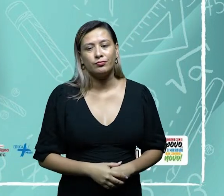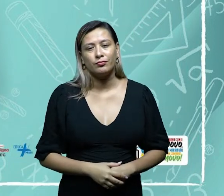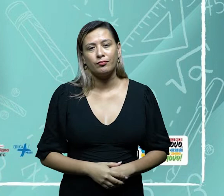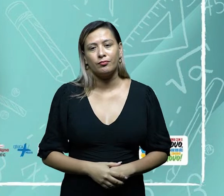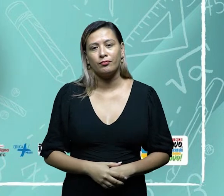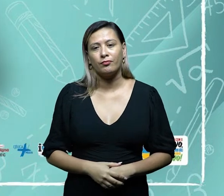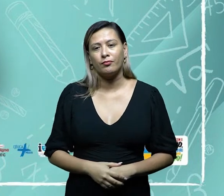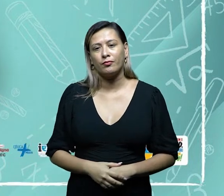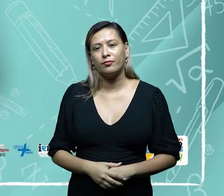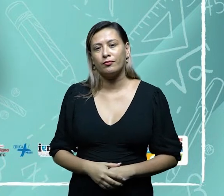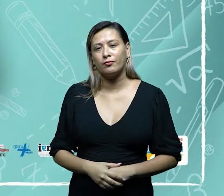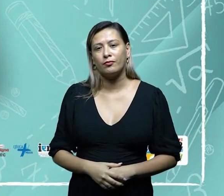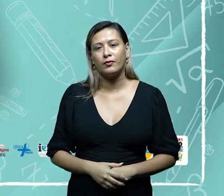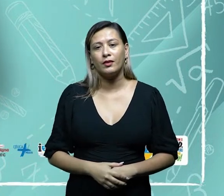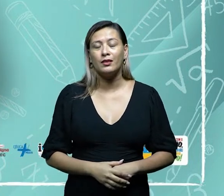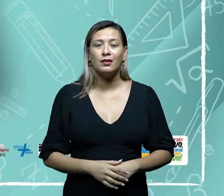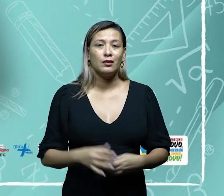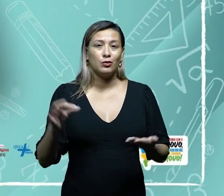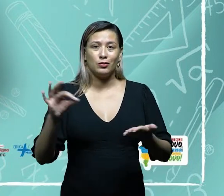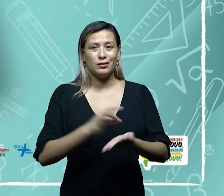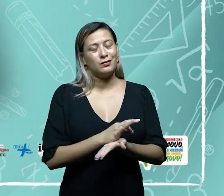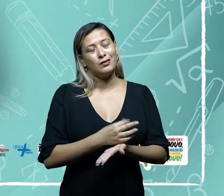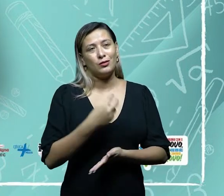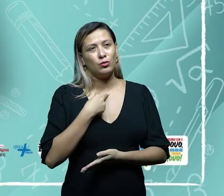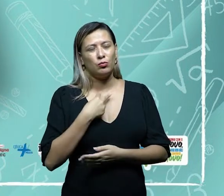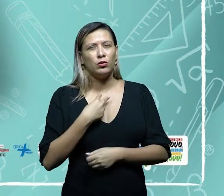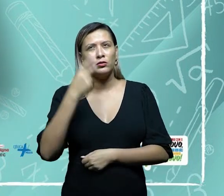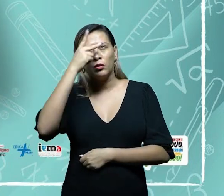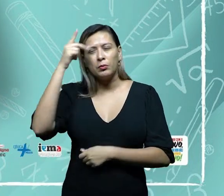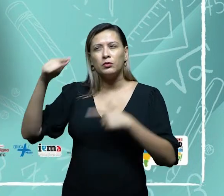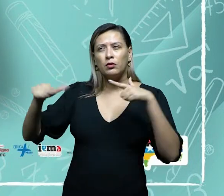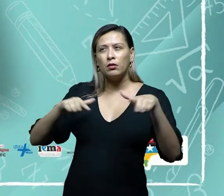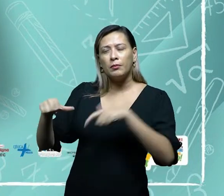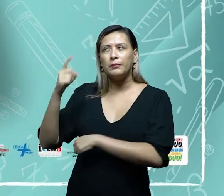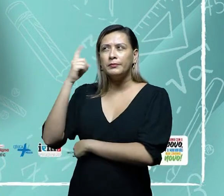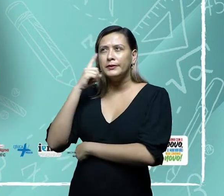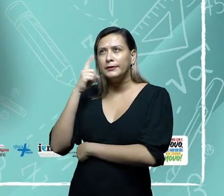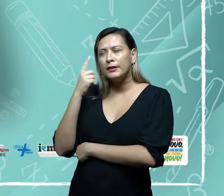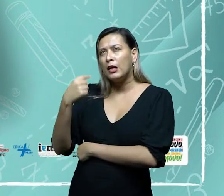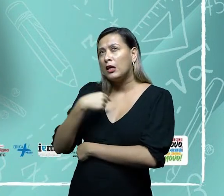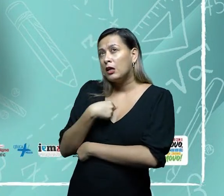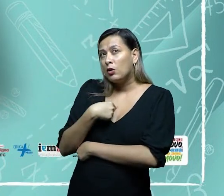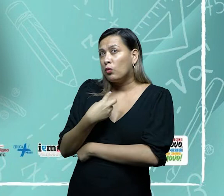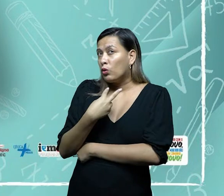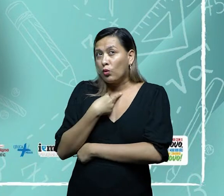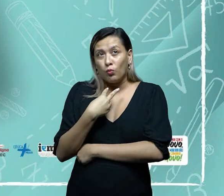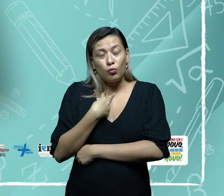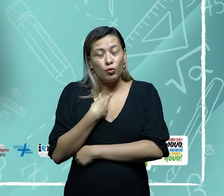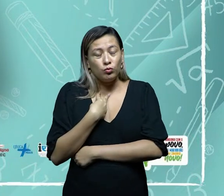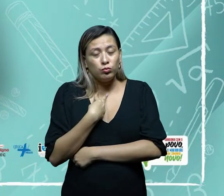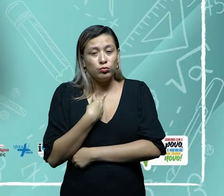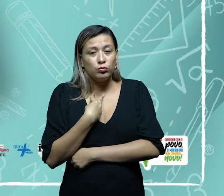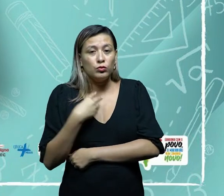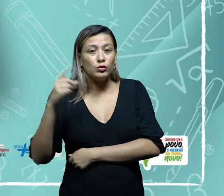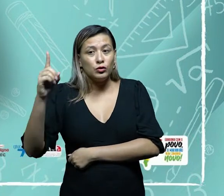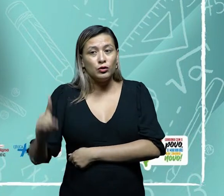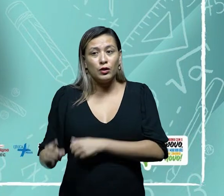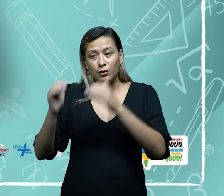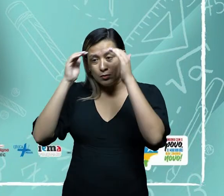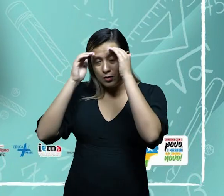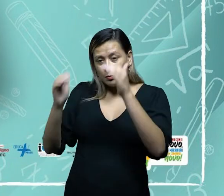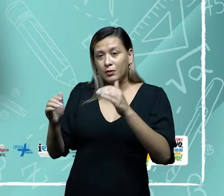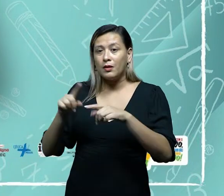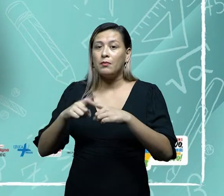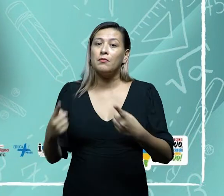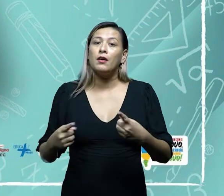te contratar, porque eu vou sofrer outra sanção. Aí o trabalhador pensa, eu não posso abdicar, mas eu posso te